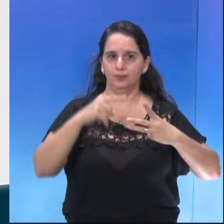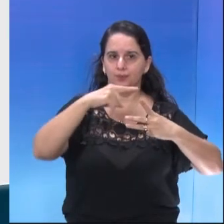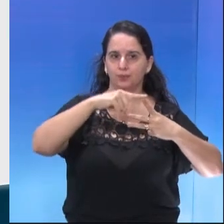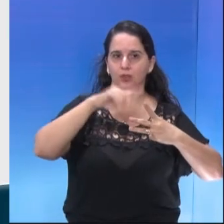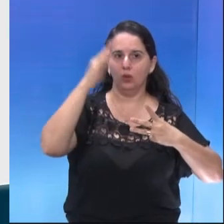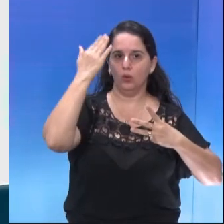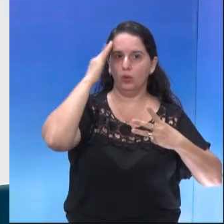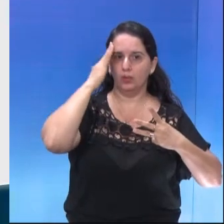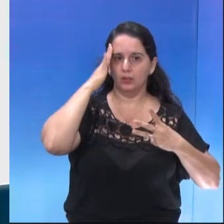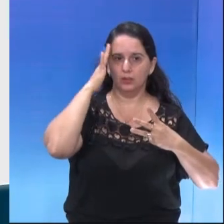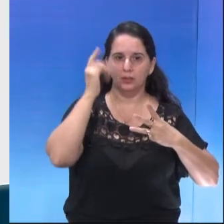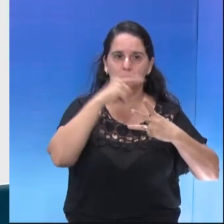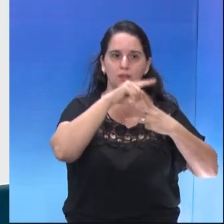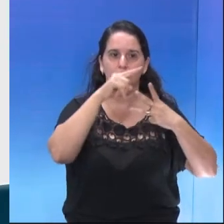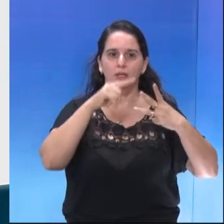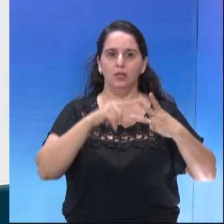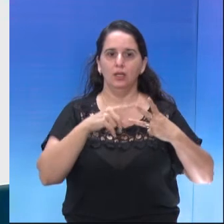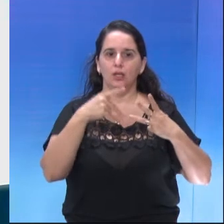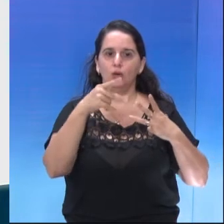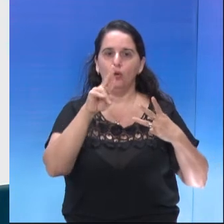entender e o propor.